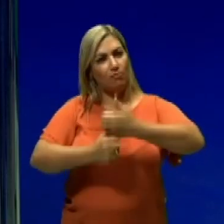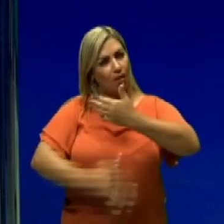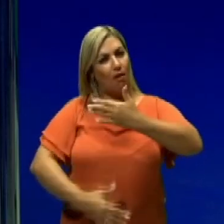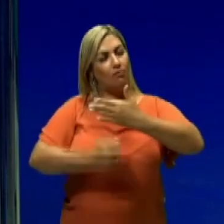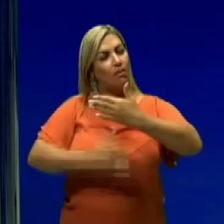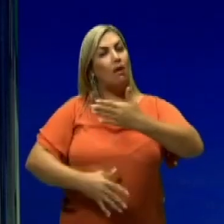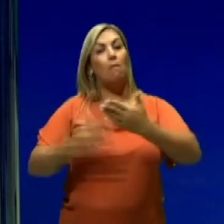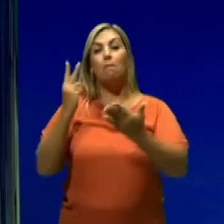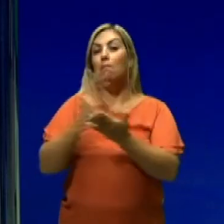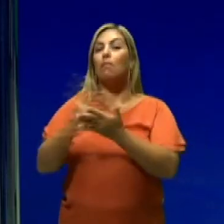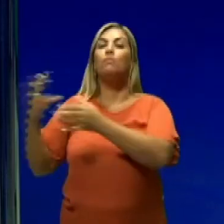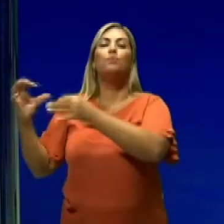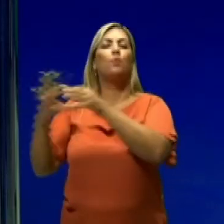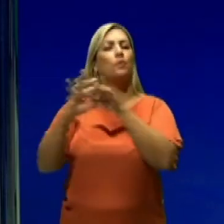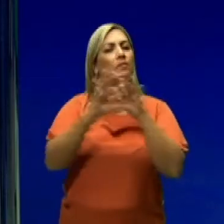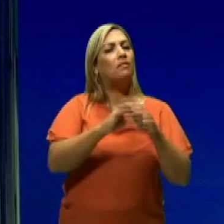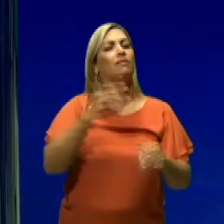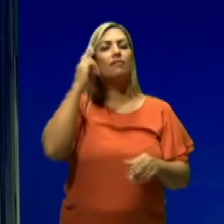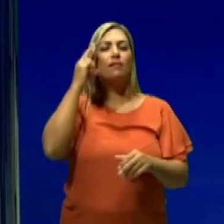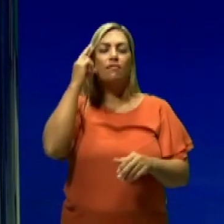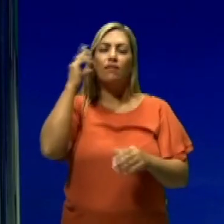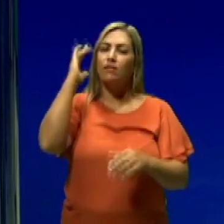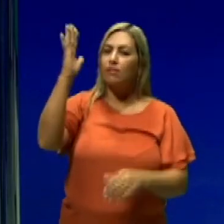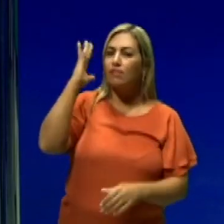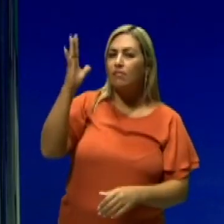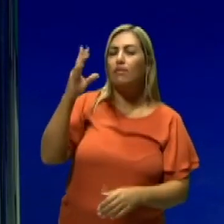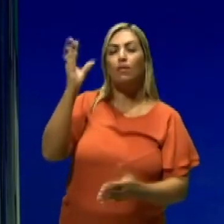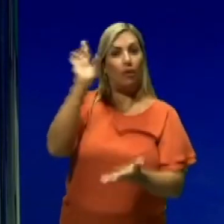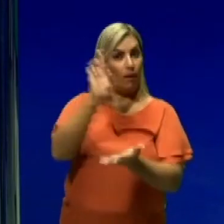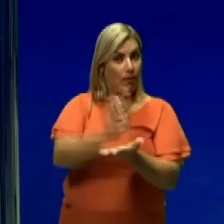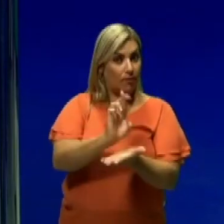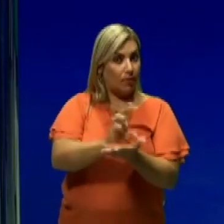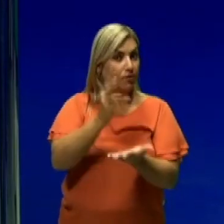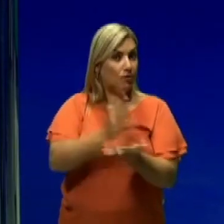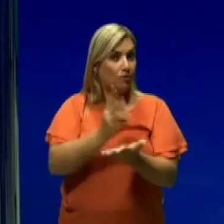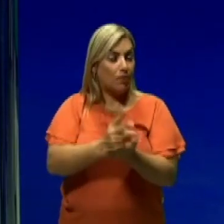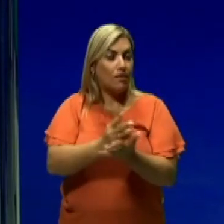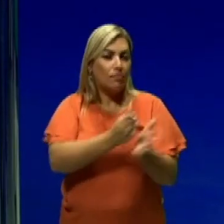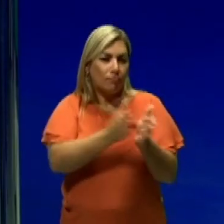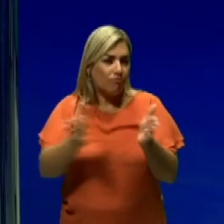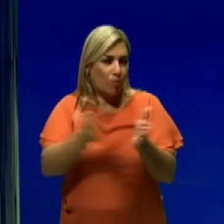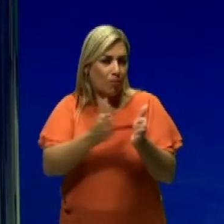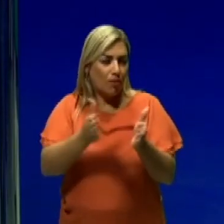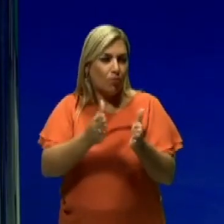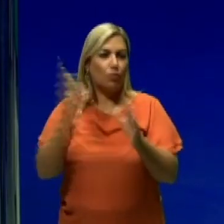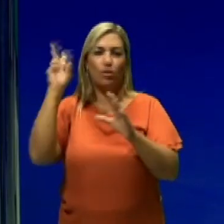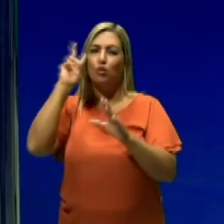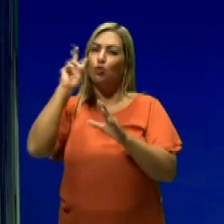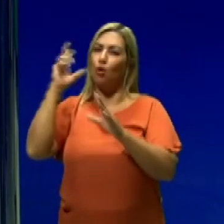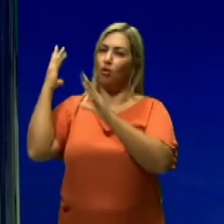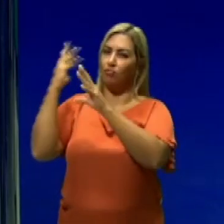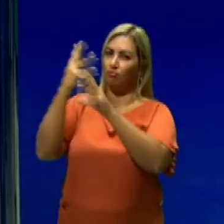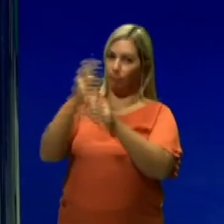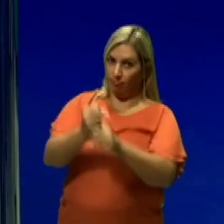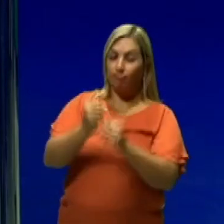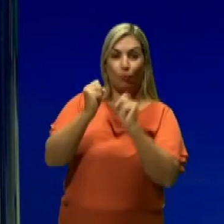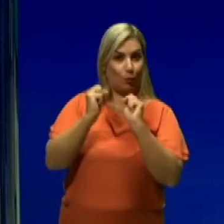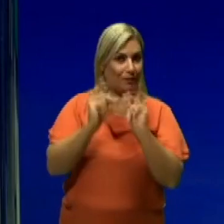eles estão no mesmo contexto e refletindo sobre aquela realidade daquele momento especificamente